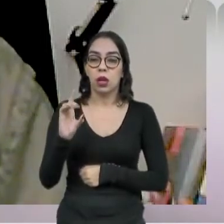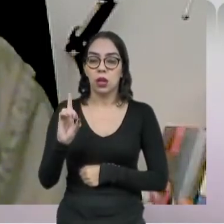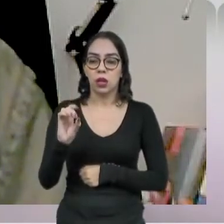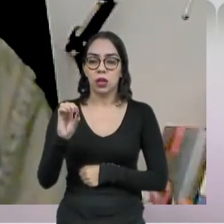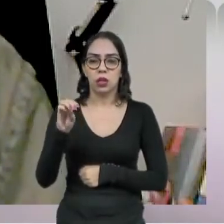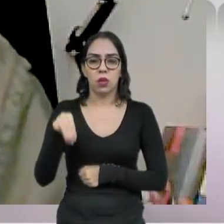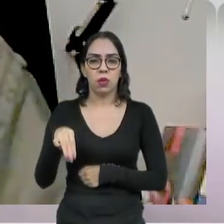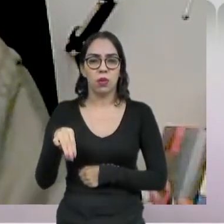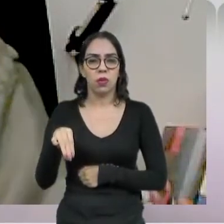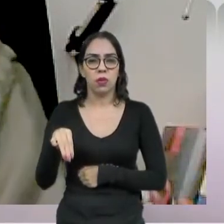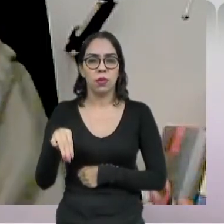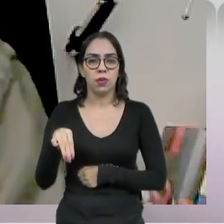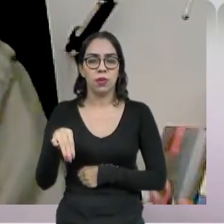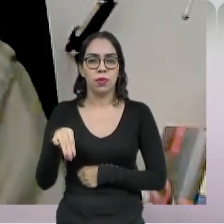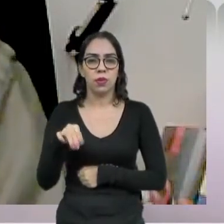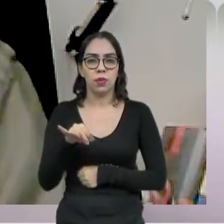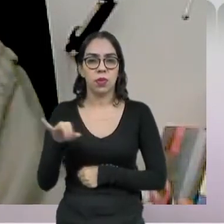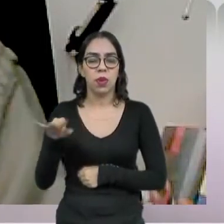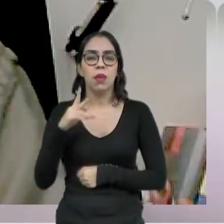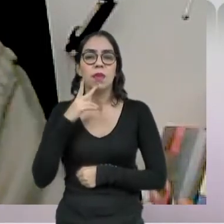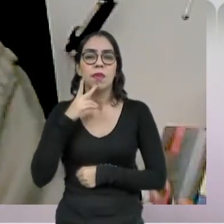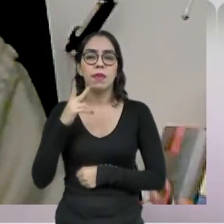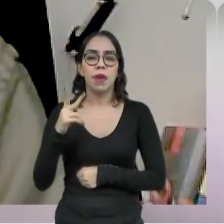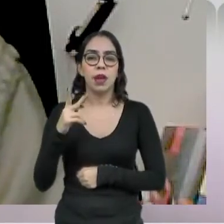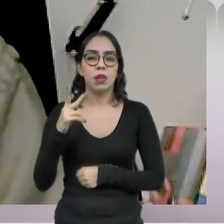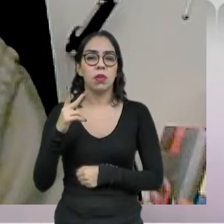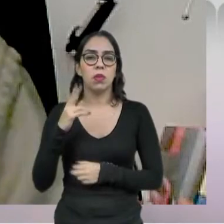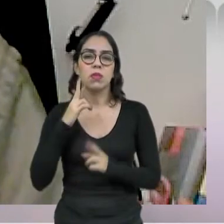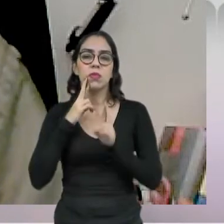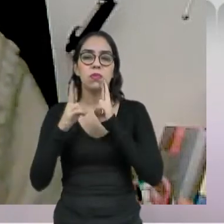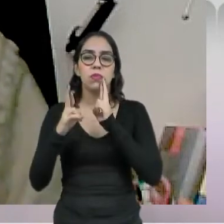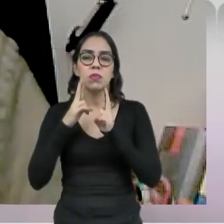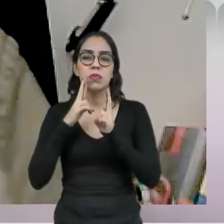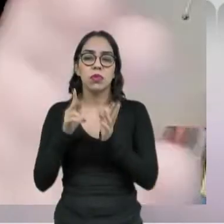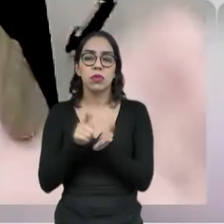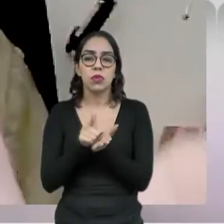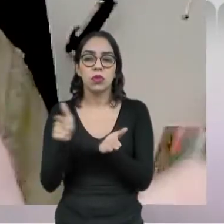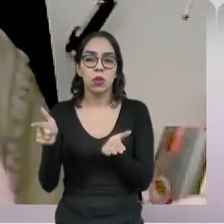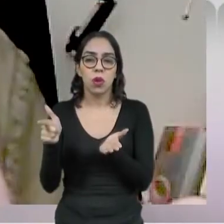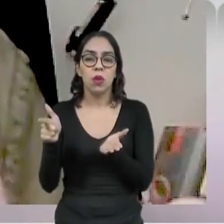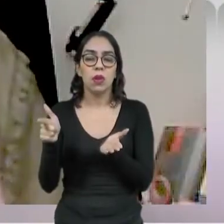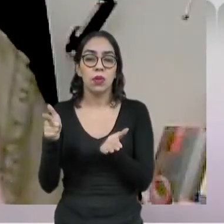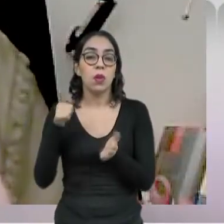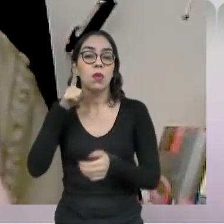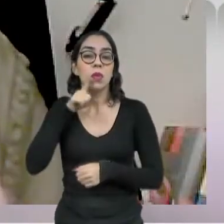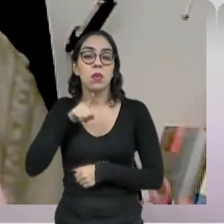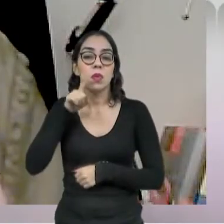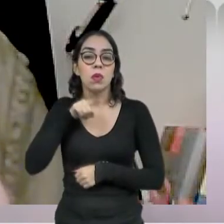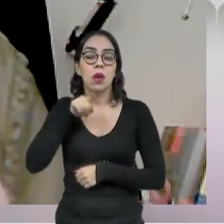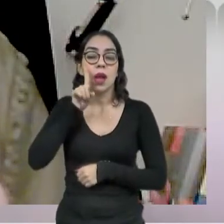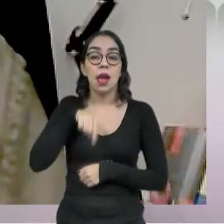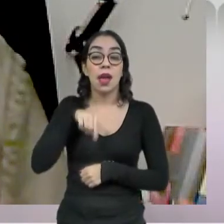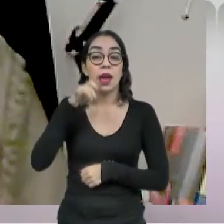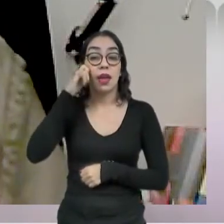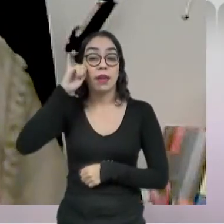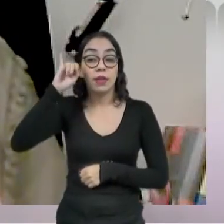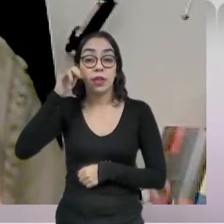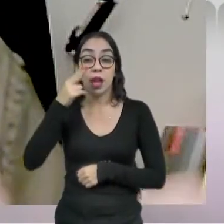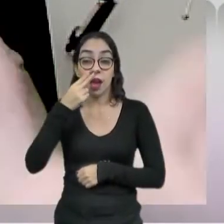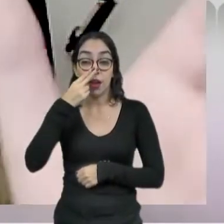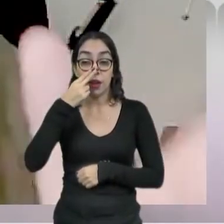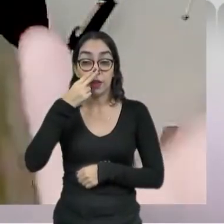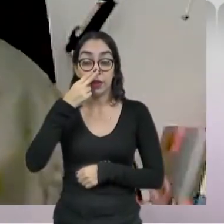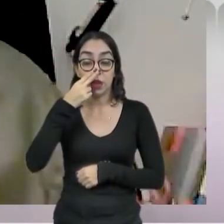Crato, chegou a dizer, numa entrevista ao New York Times, que Padre Cícero era um antivírus contra os evangélicos, né?